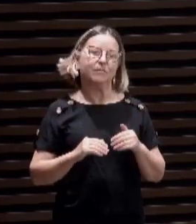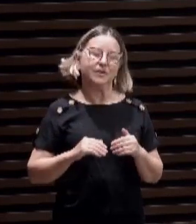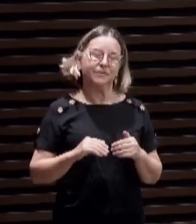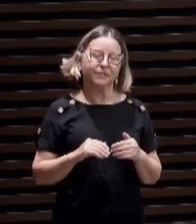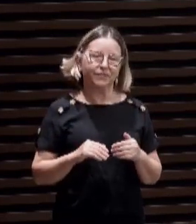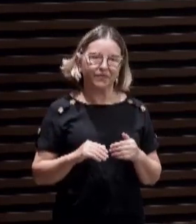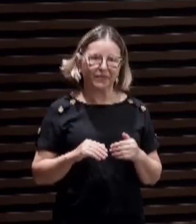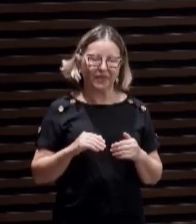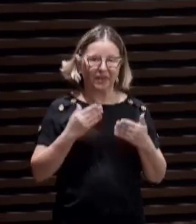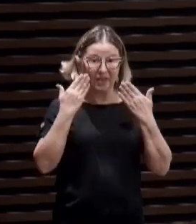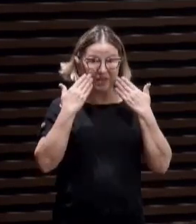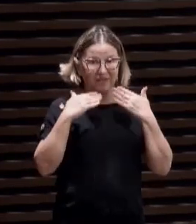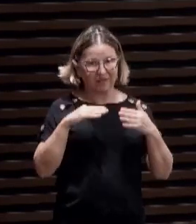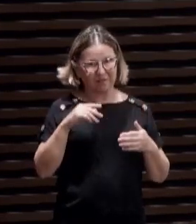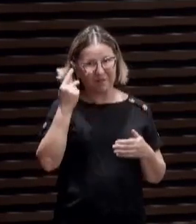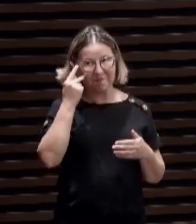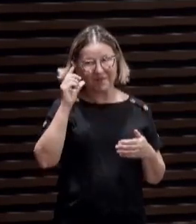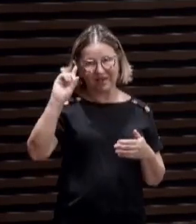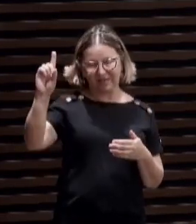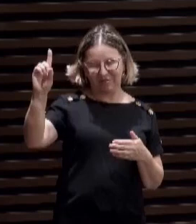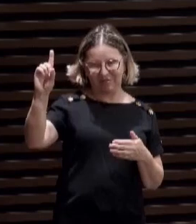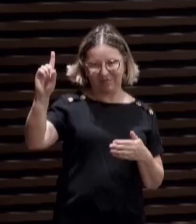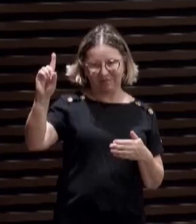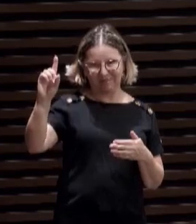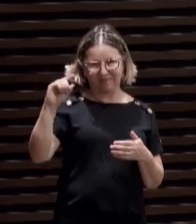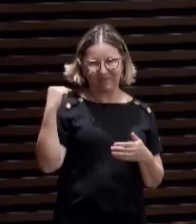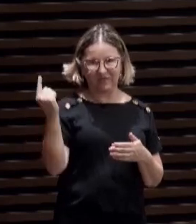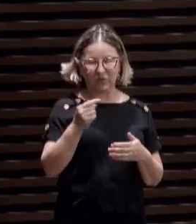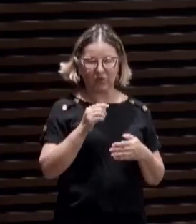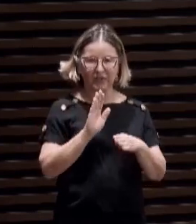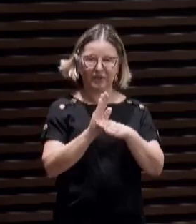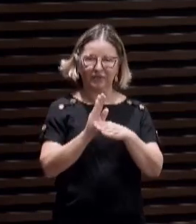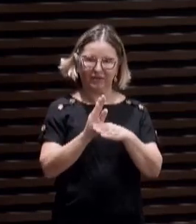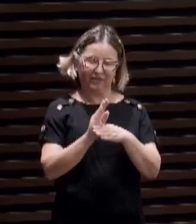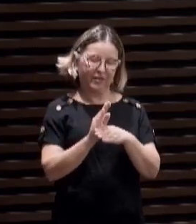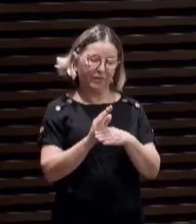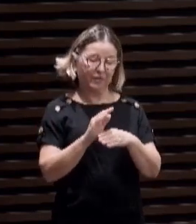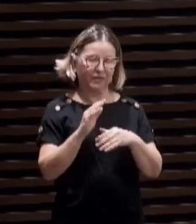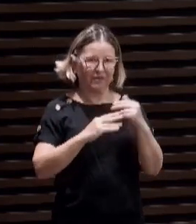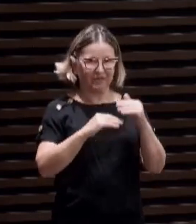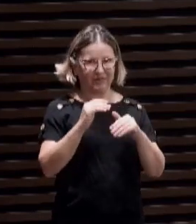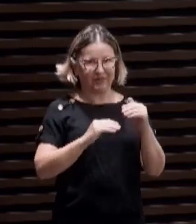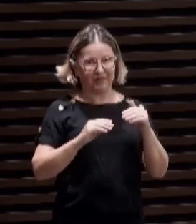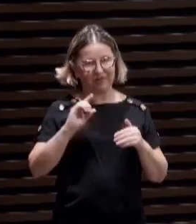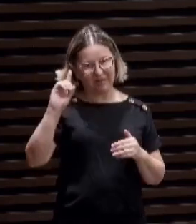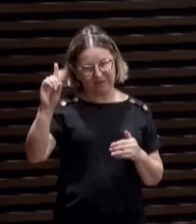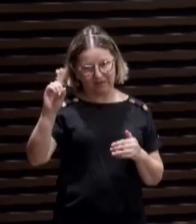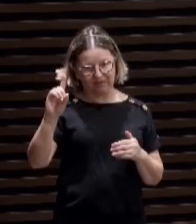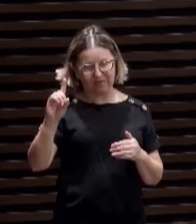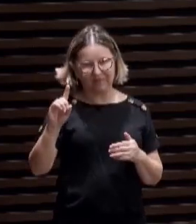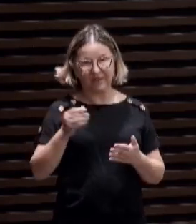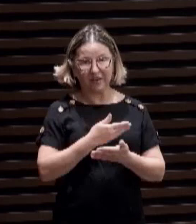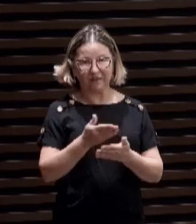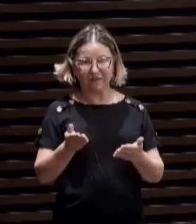de Deus, edifício de Deus, sois vós. Essa avaliação não fica muito distante